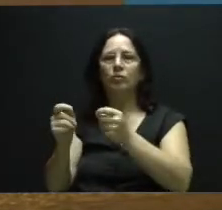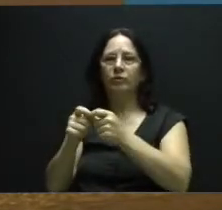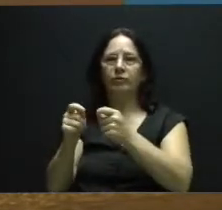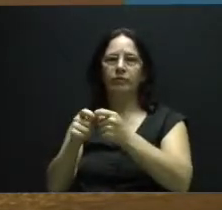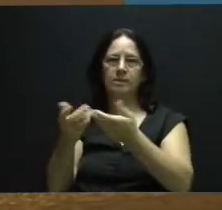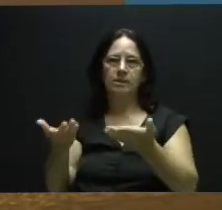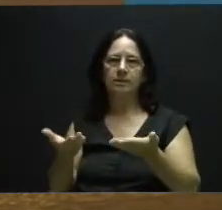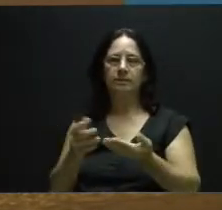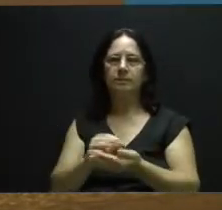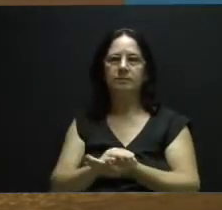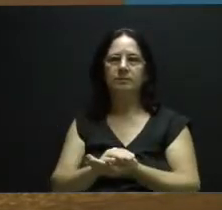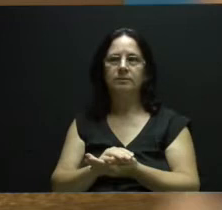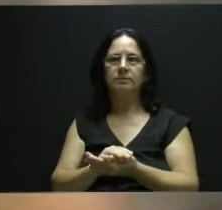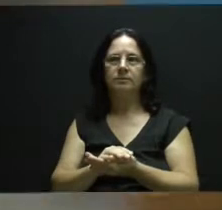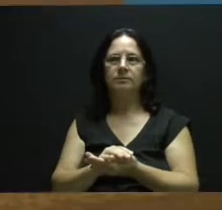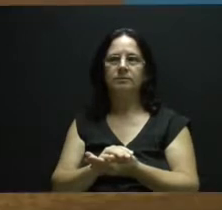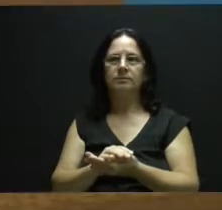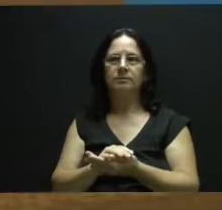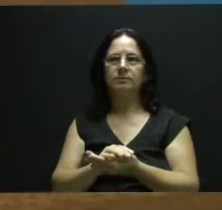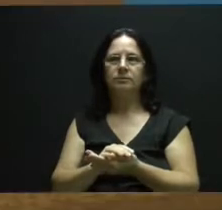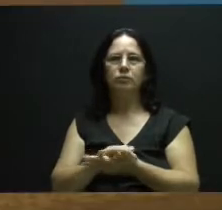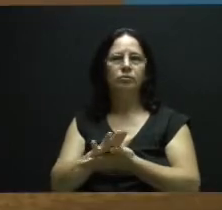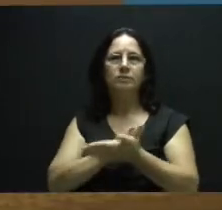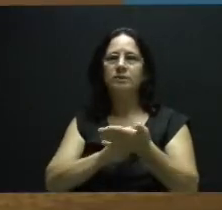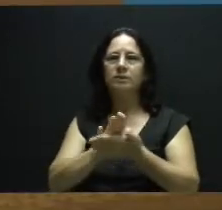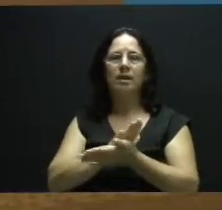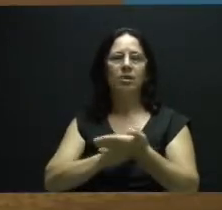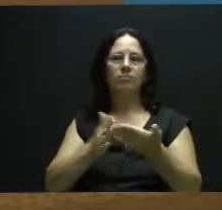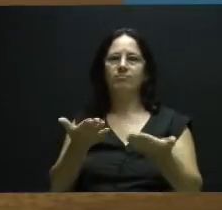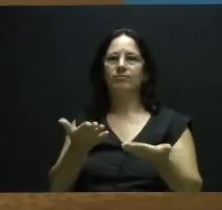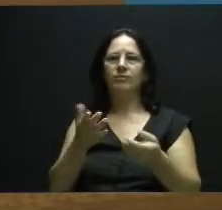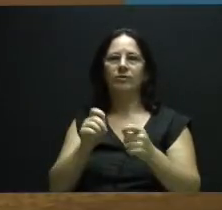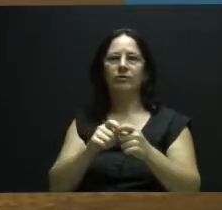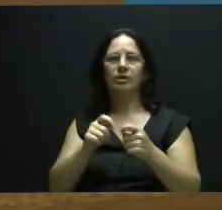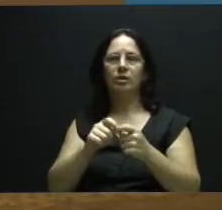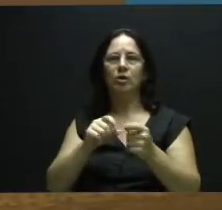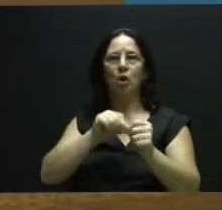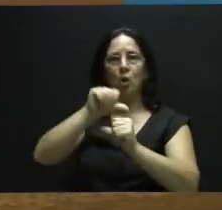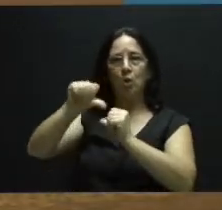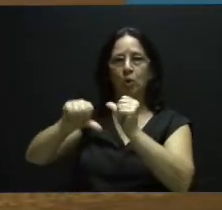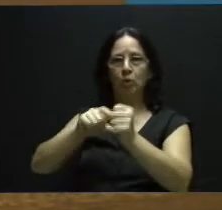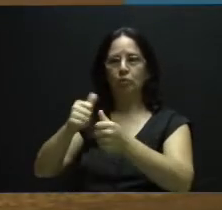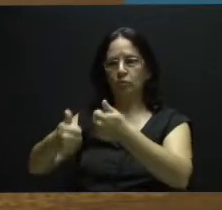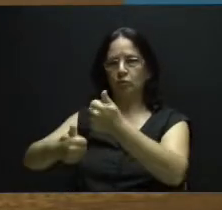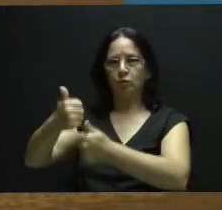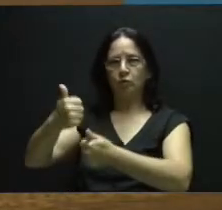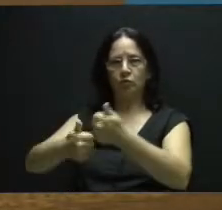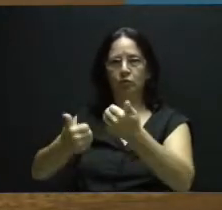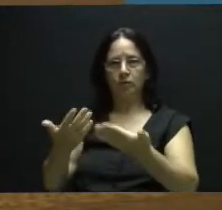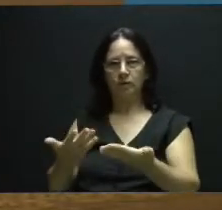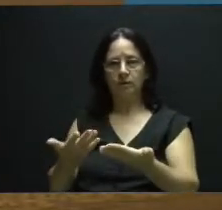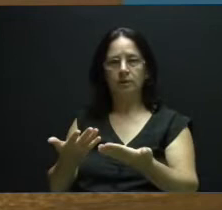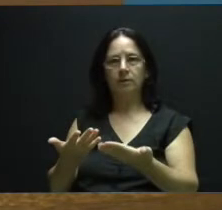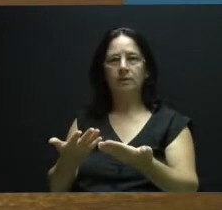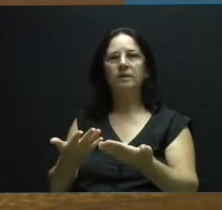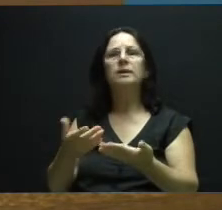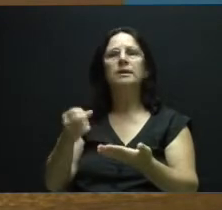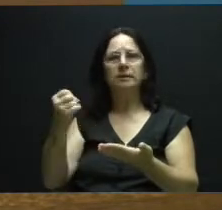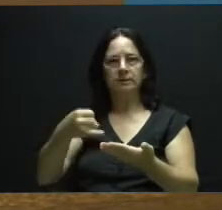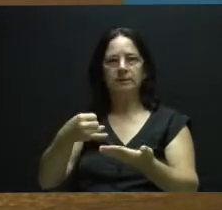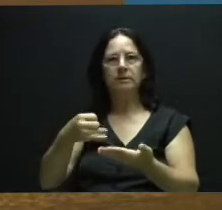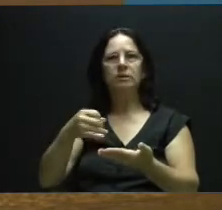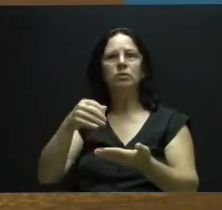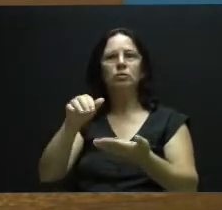a realidade não tem mais o que se fazer ou troca o jogador que estamos falando aqui sim do secretário de manutenção